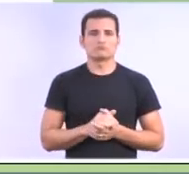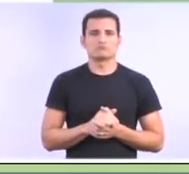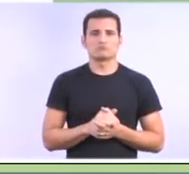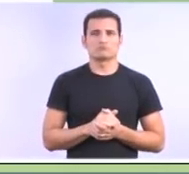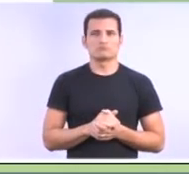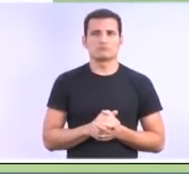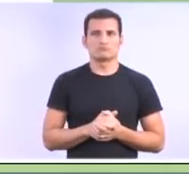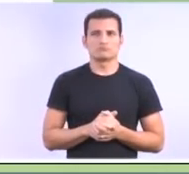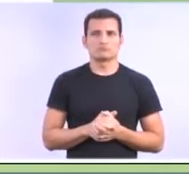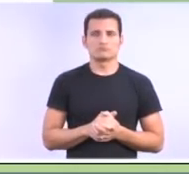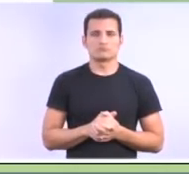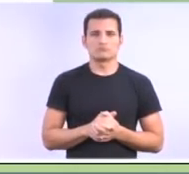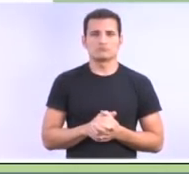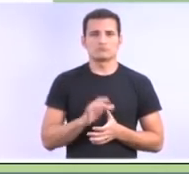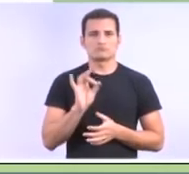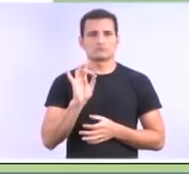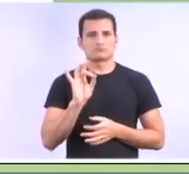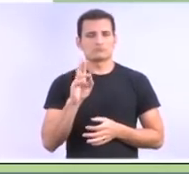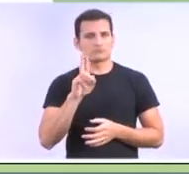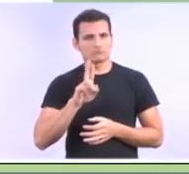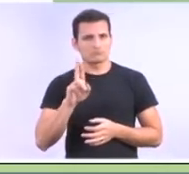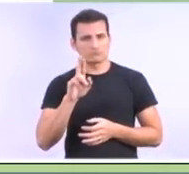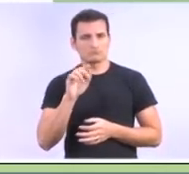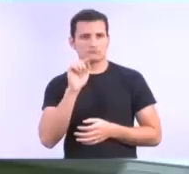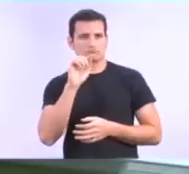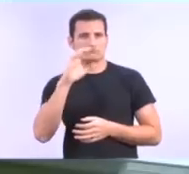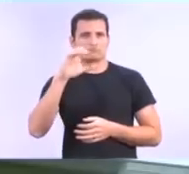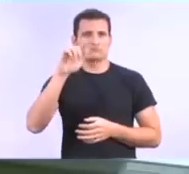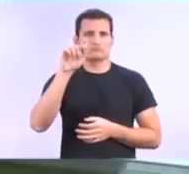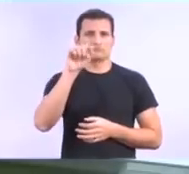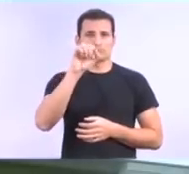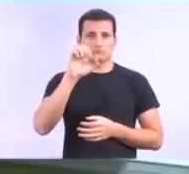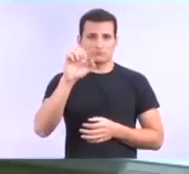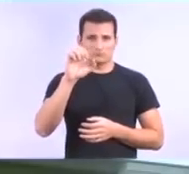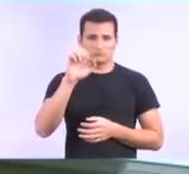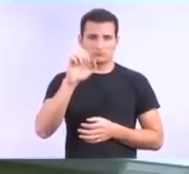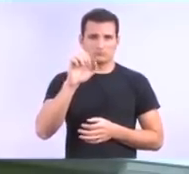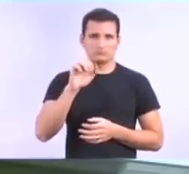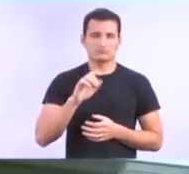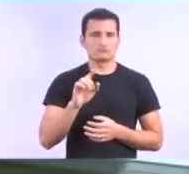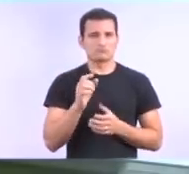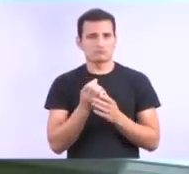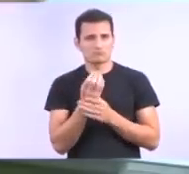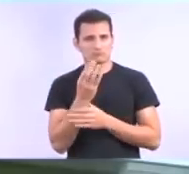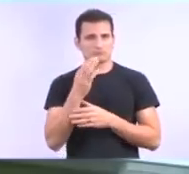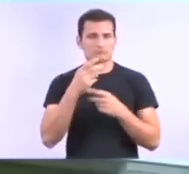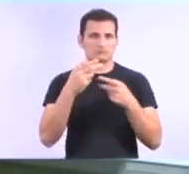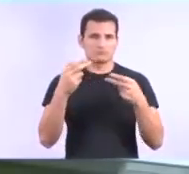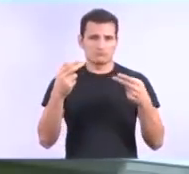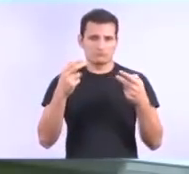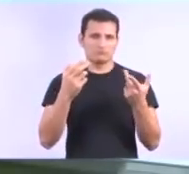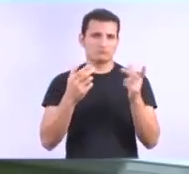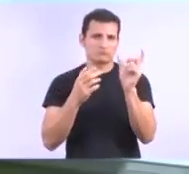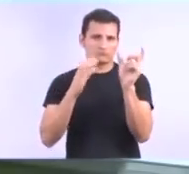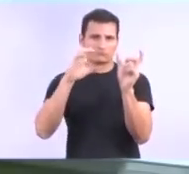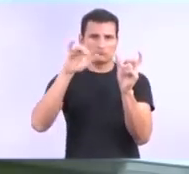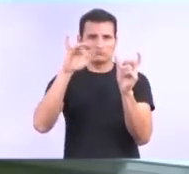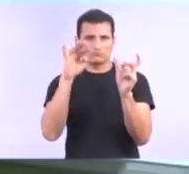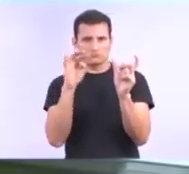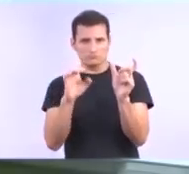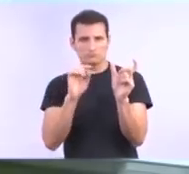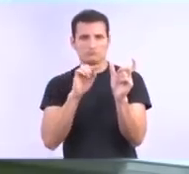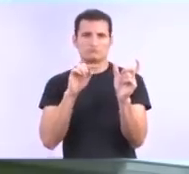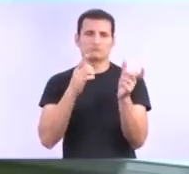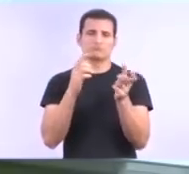console, só para usar aquela classe. E não é só usar aquela classe, a gente vai criar um objeto baseado na classe cliente, e a gente vai utilizar